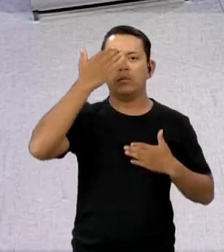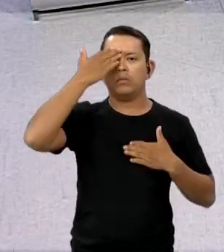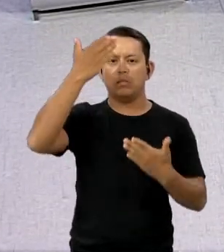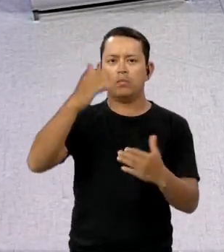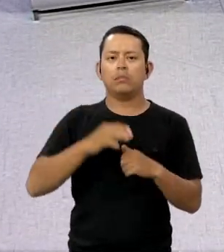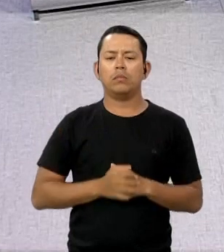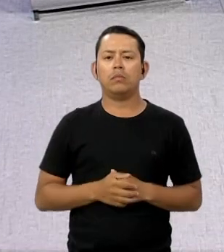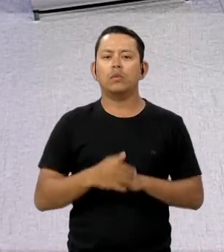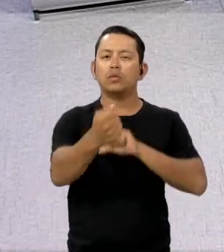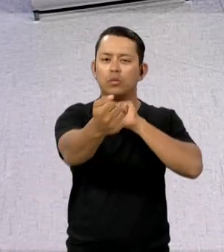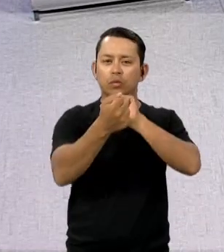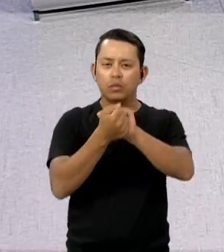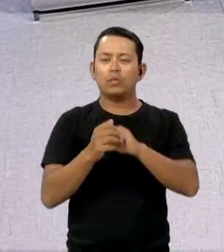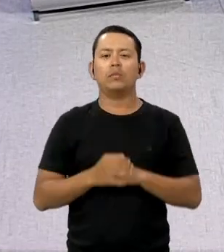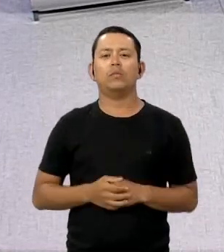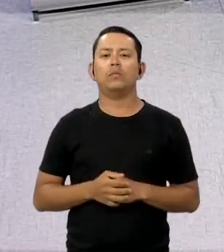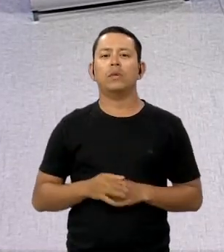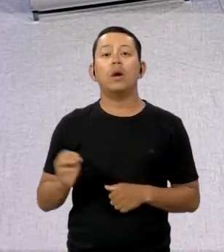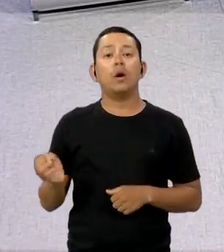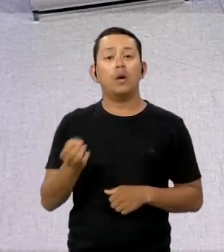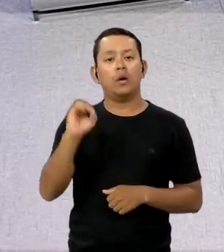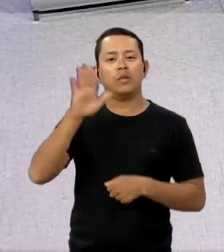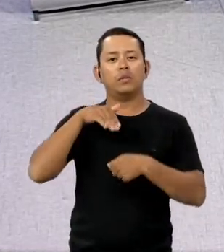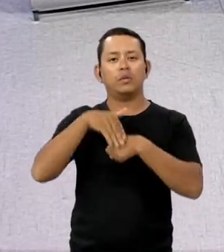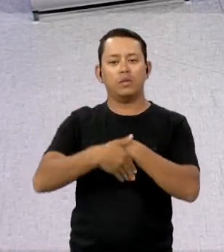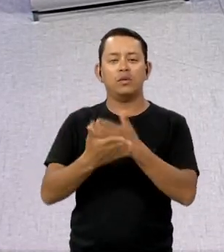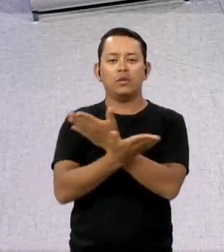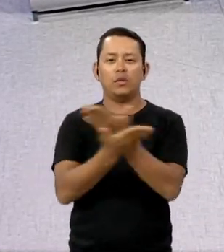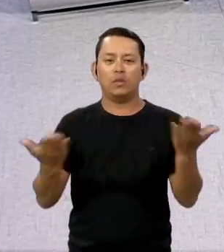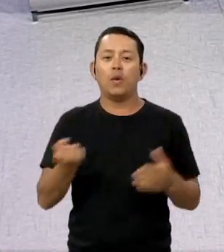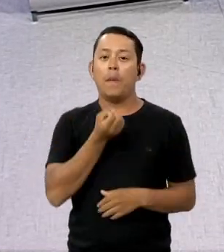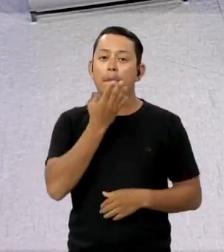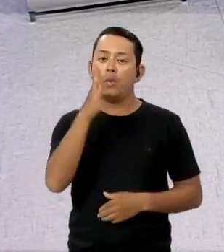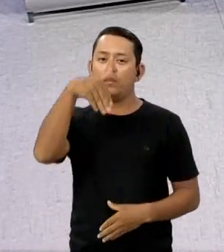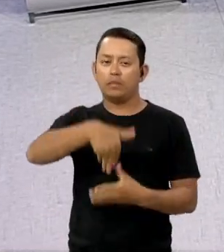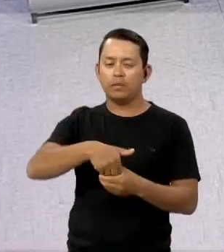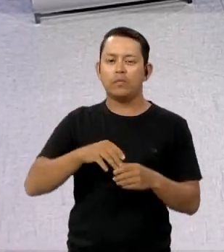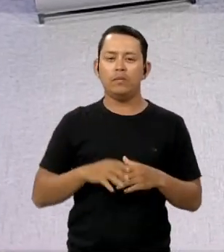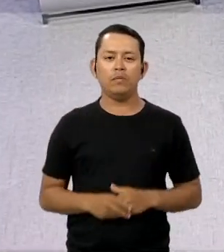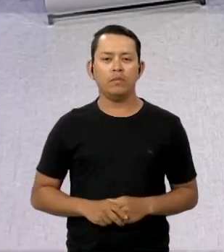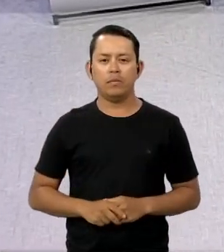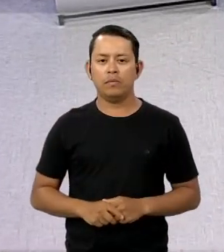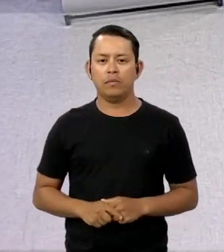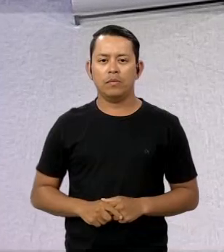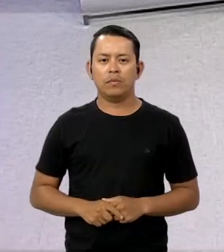pela sua companhia. Uma ótima noite a todos. E bom voto!